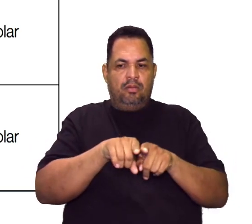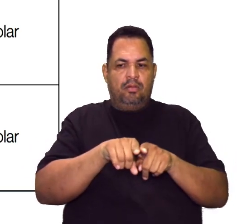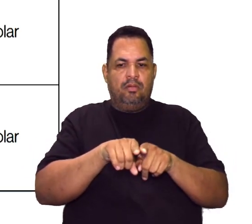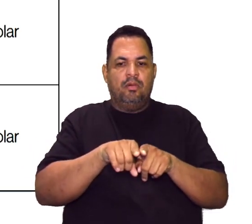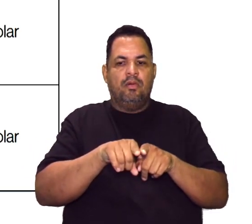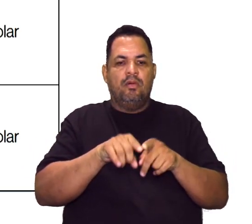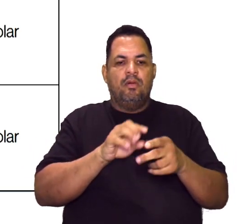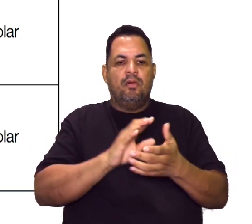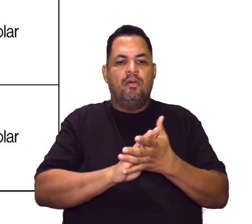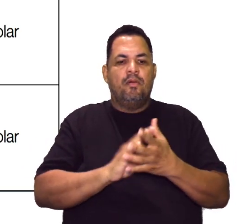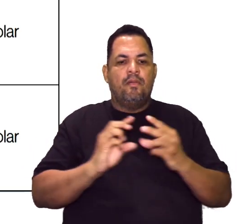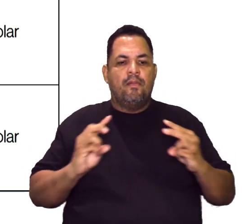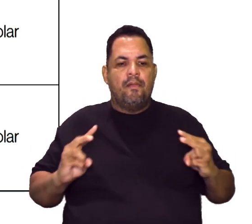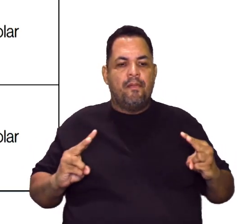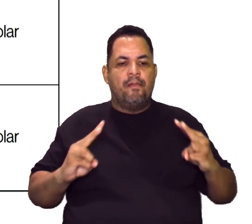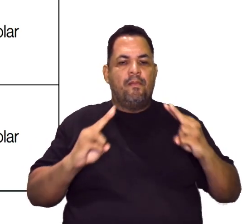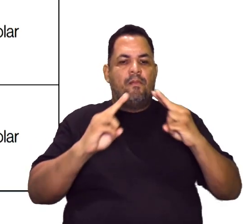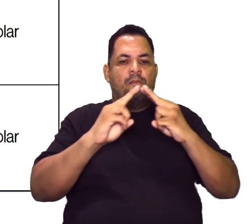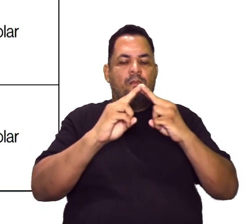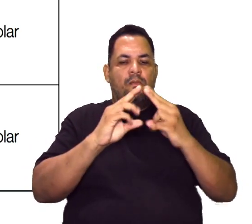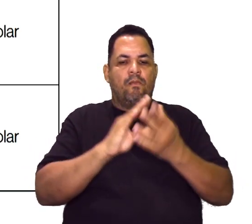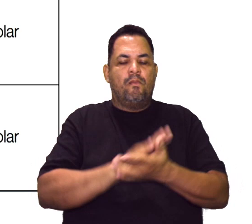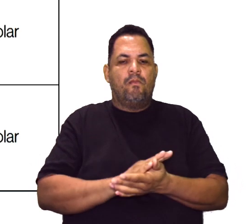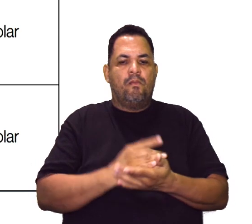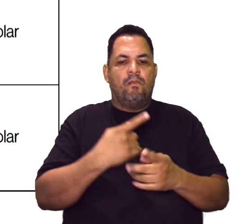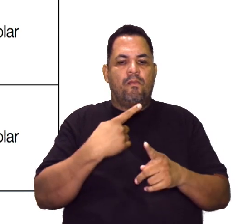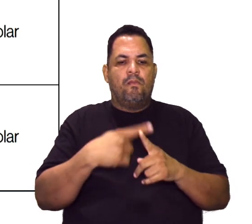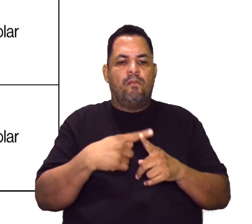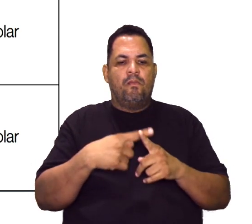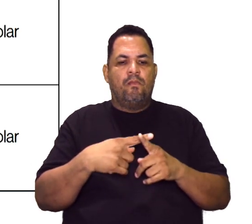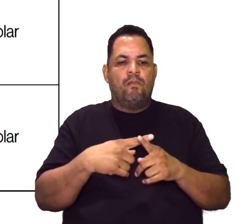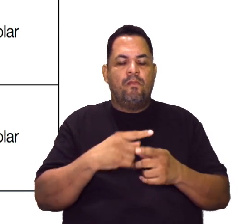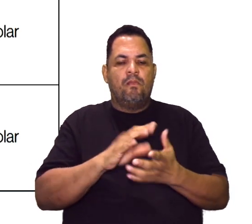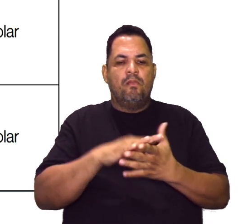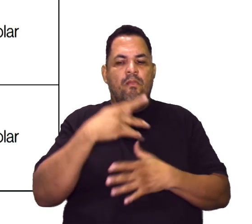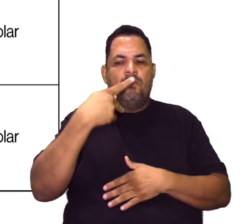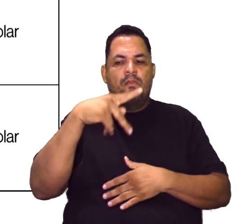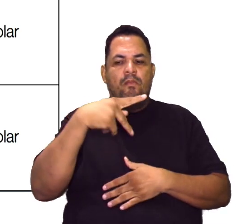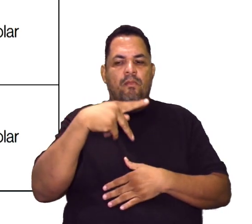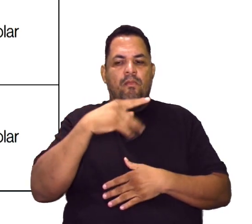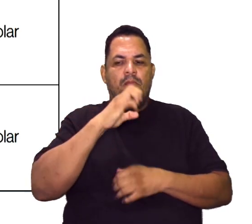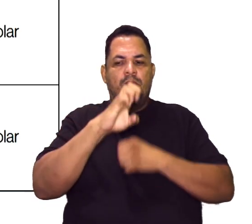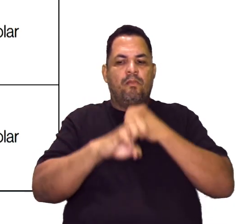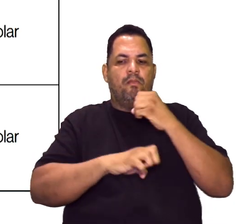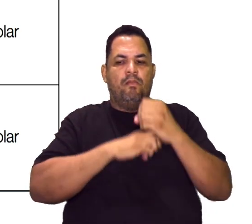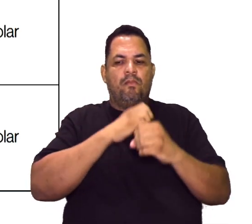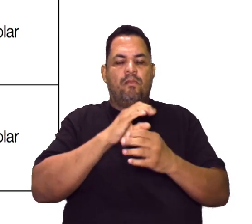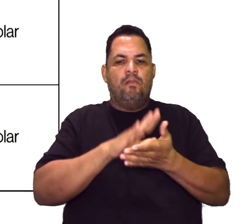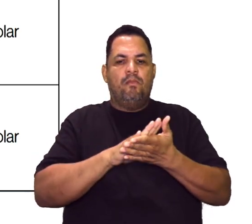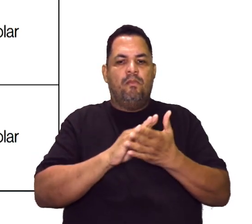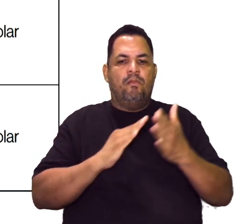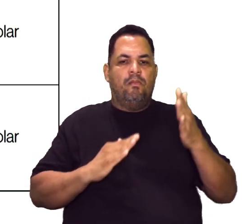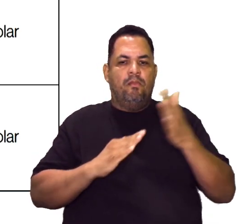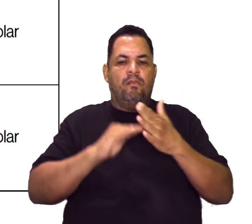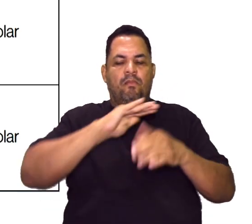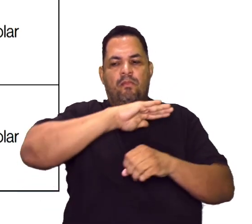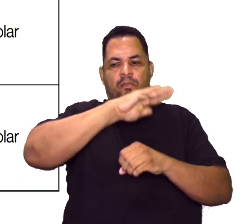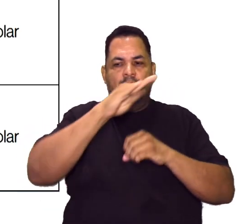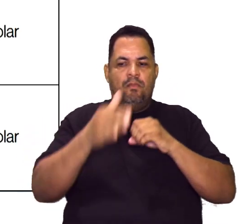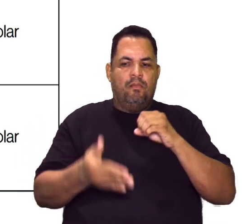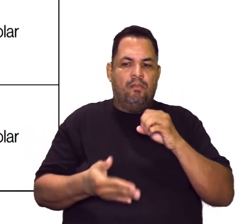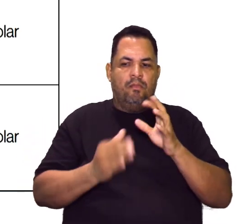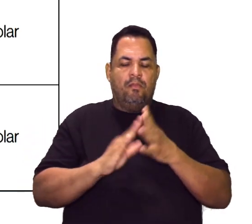triangular piramidal. Tá joia? Por causa do par de elétrons que encontra na última